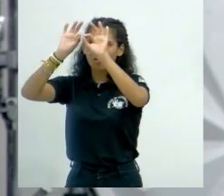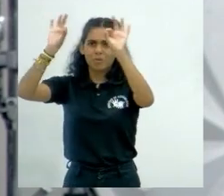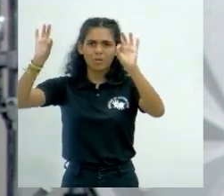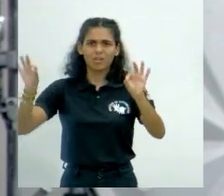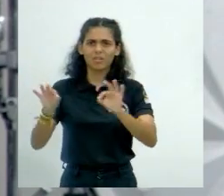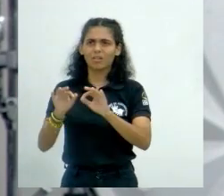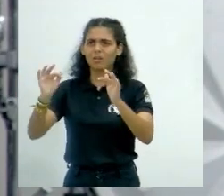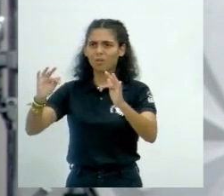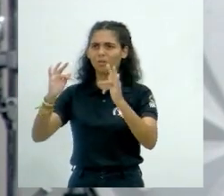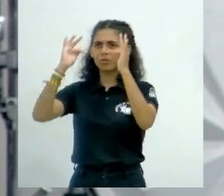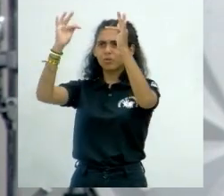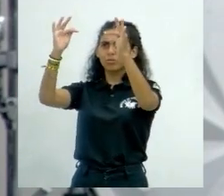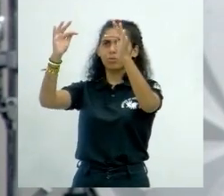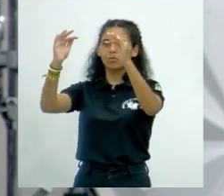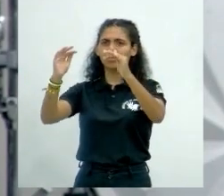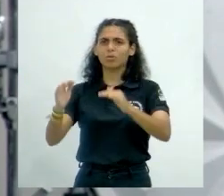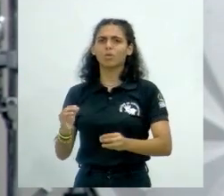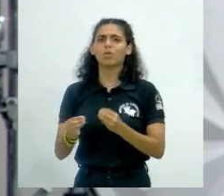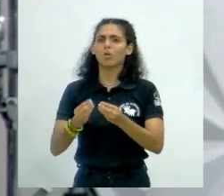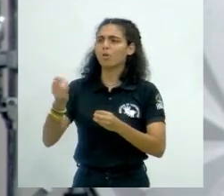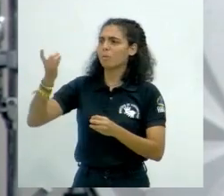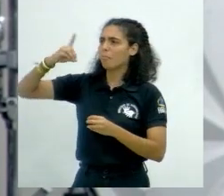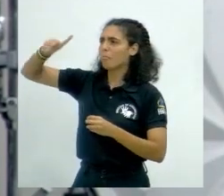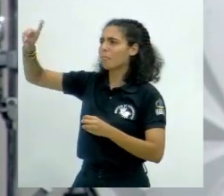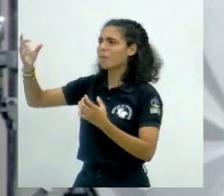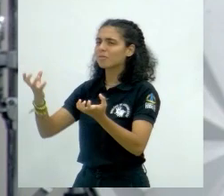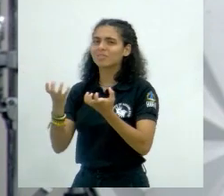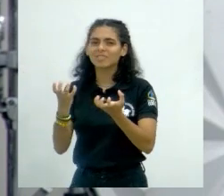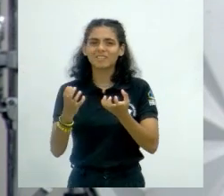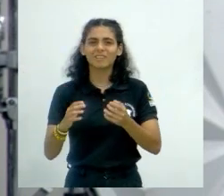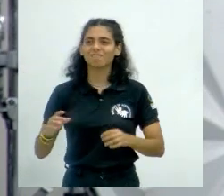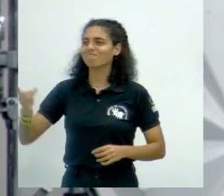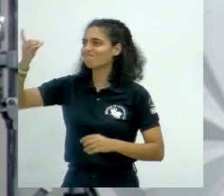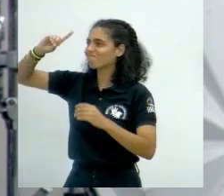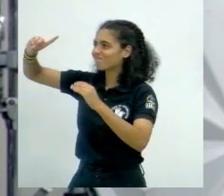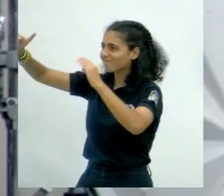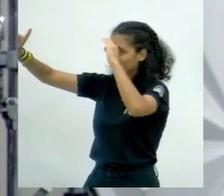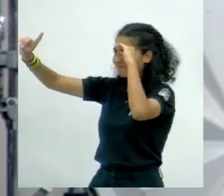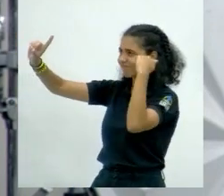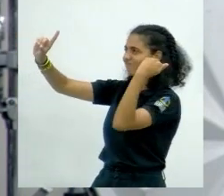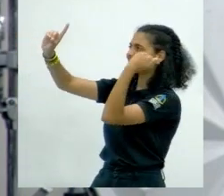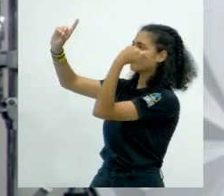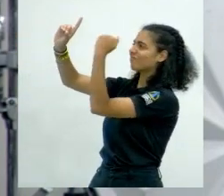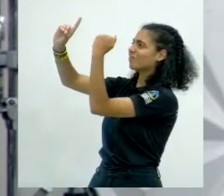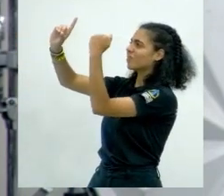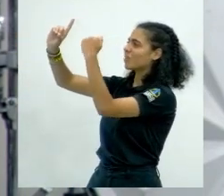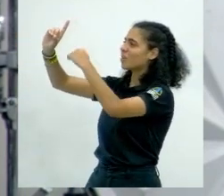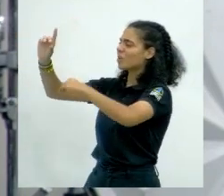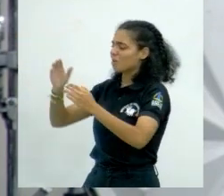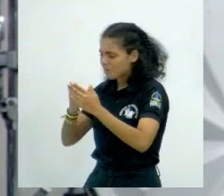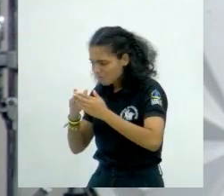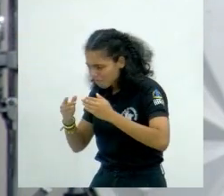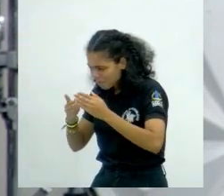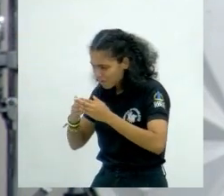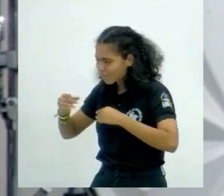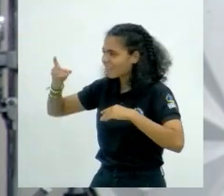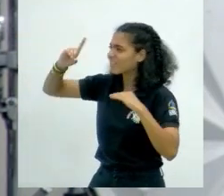uma crise, se é isso que você quer, tema ao Senhor e peça a Ele, porque Ele nos